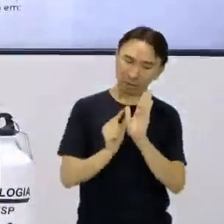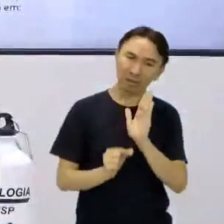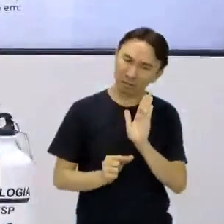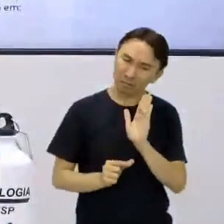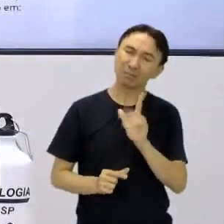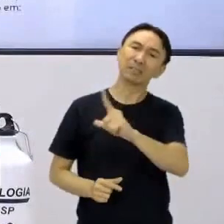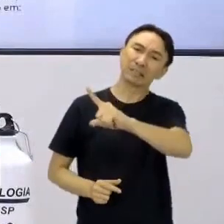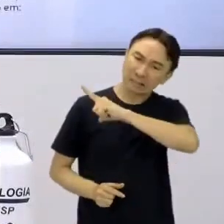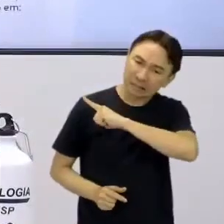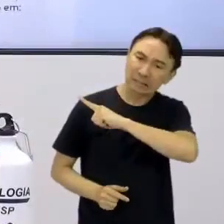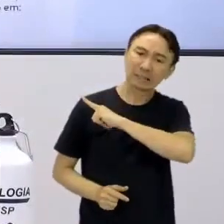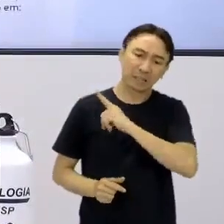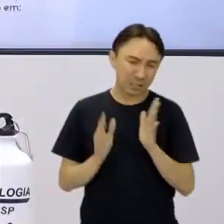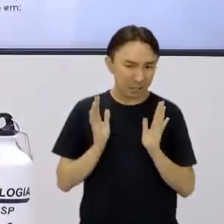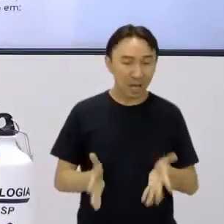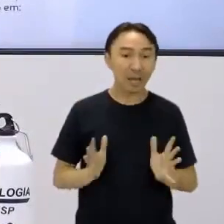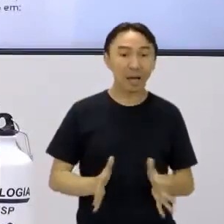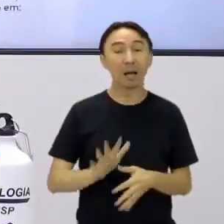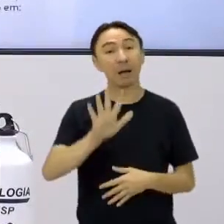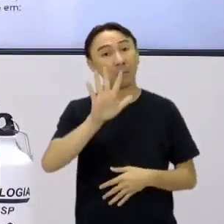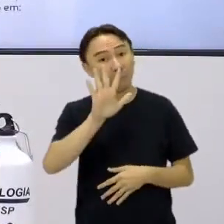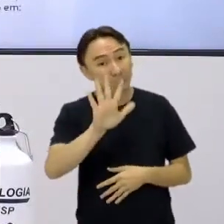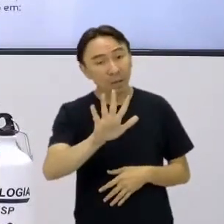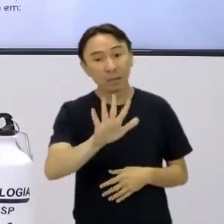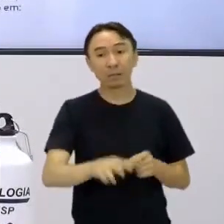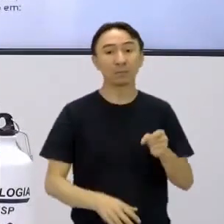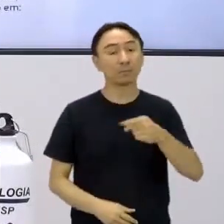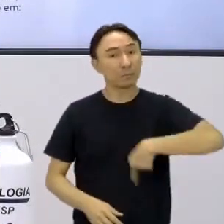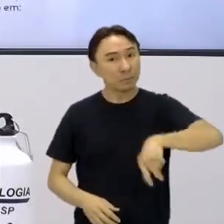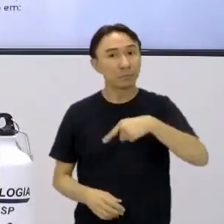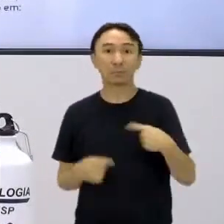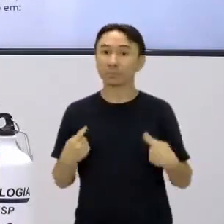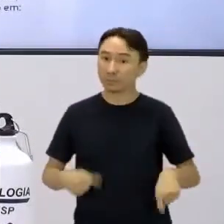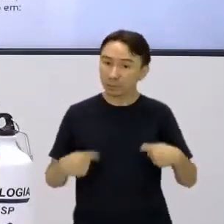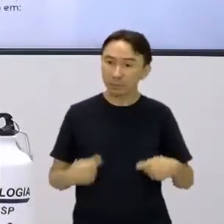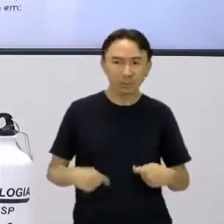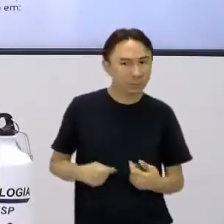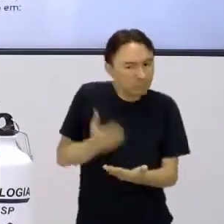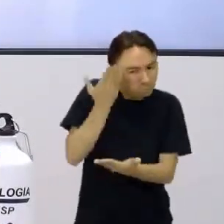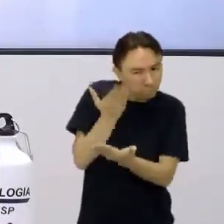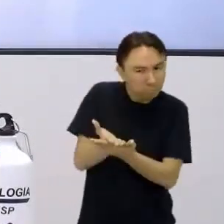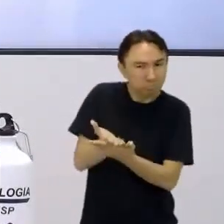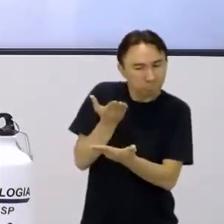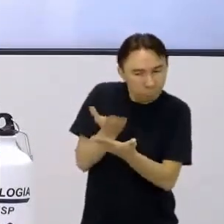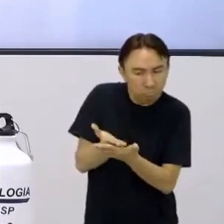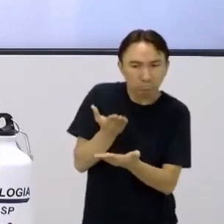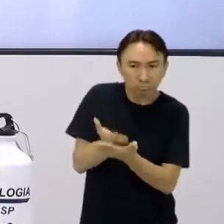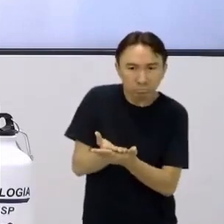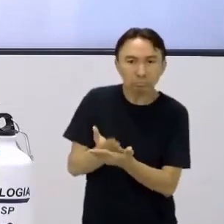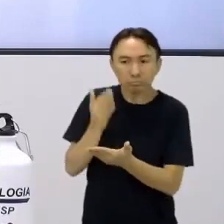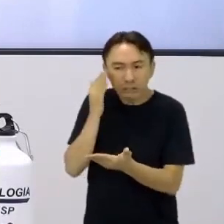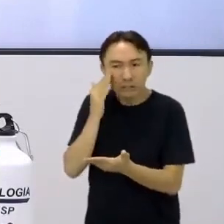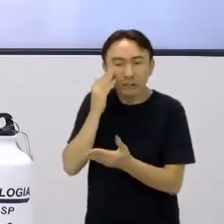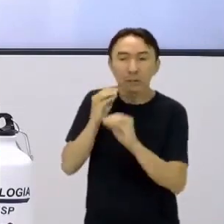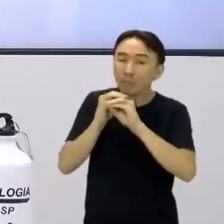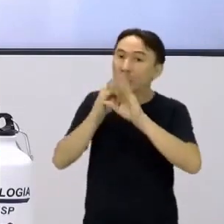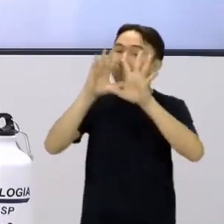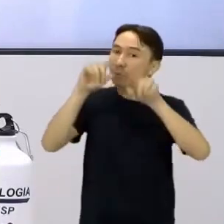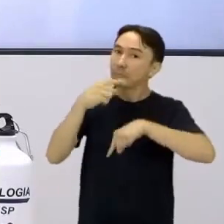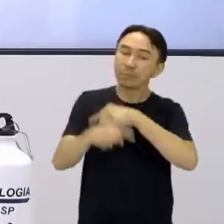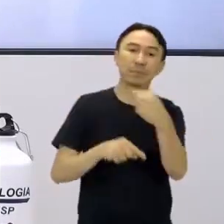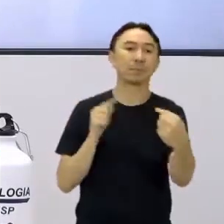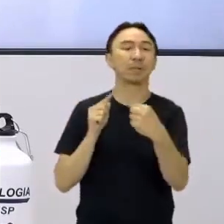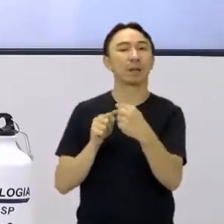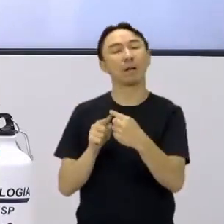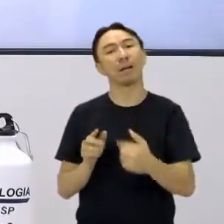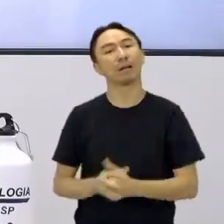Mas a gente precisa realmente começar a estudar, entendê-la melhor e colocá-la em prática. Por exemplo, quando a gente fala de